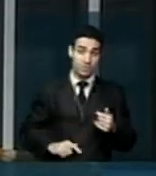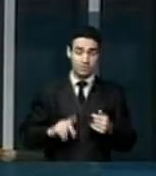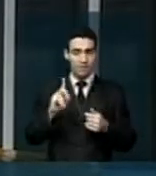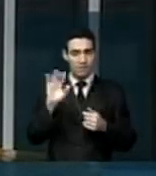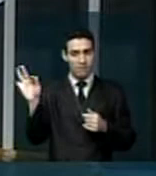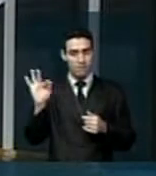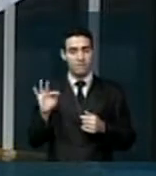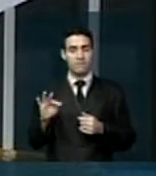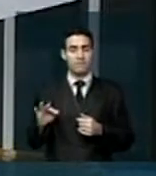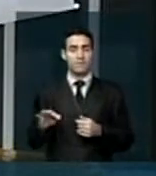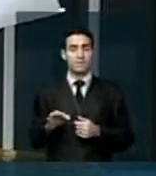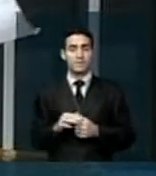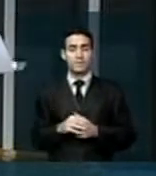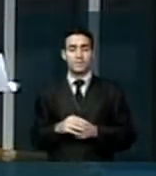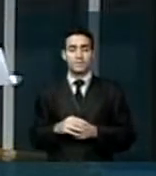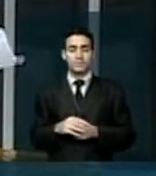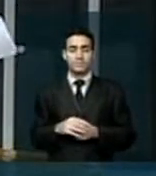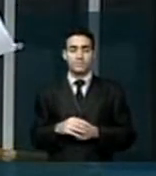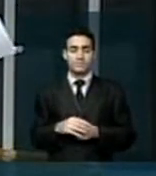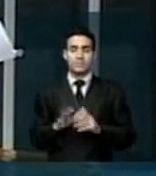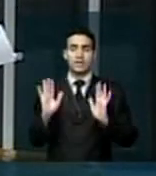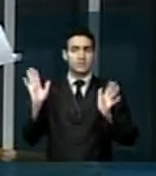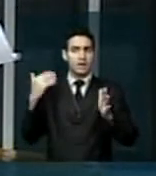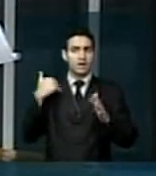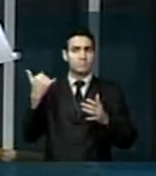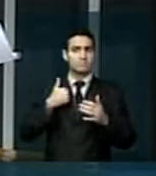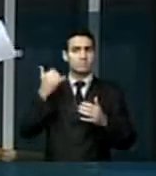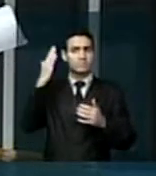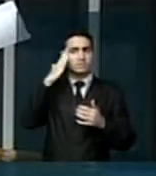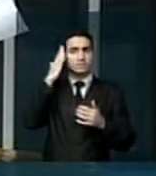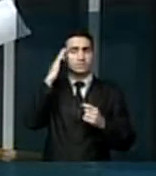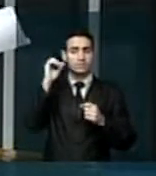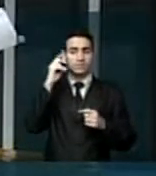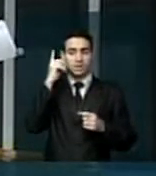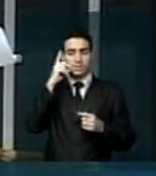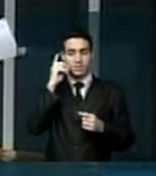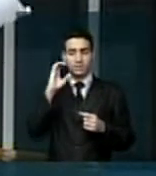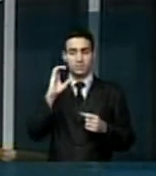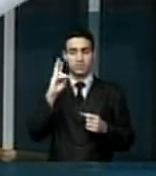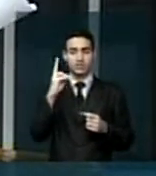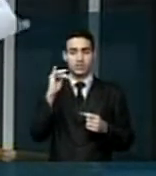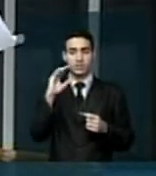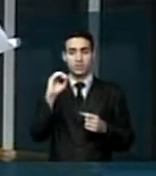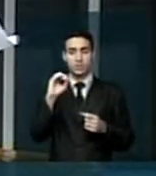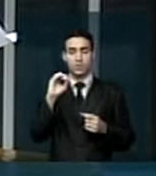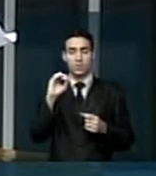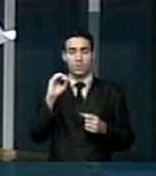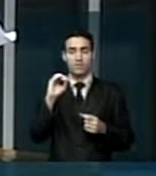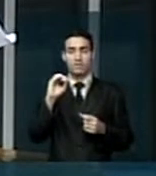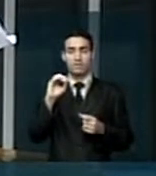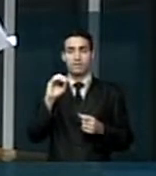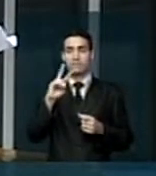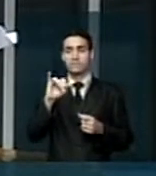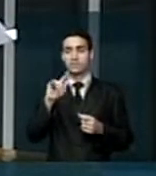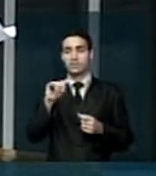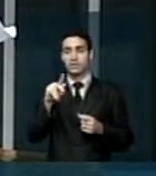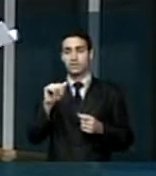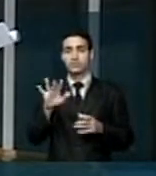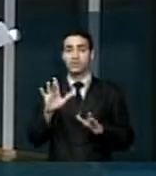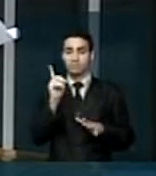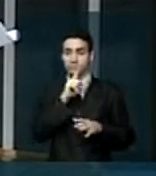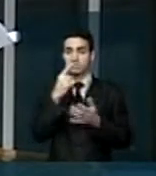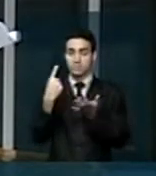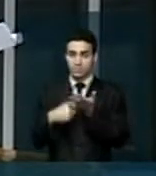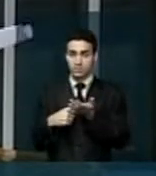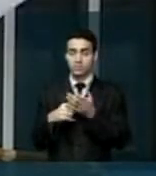Distrito Federal, eu estou sabendo, senhor presidente, que o deputado Chico Vigilante já marcou uma reunião com o setor produtivo para